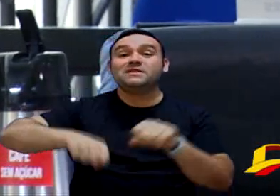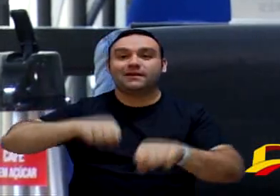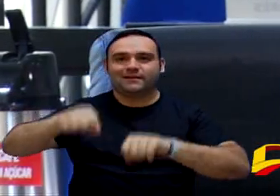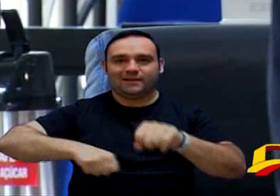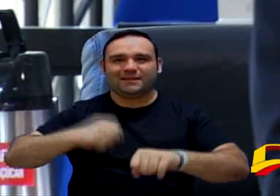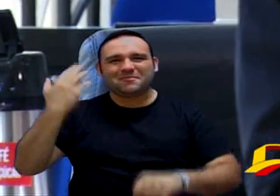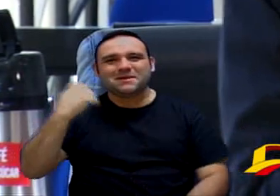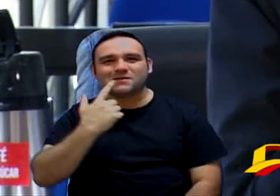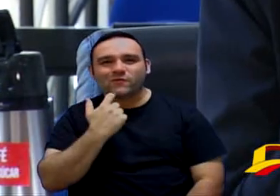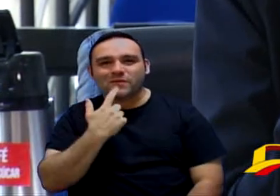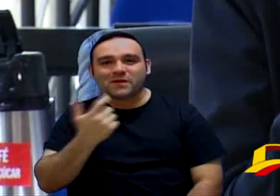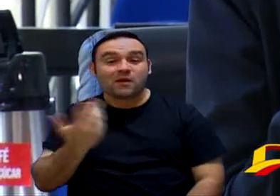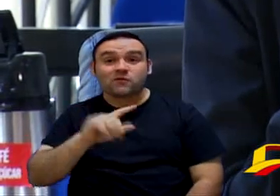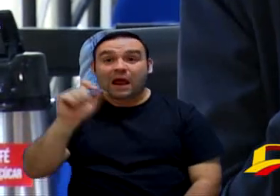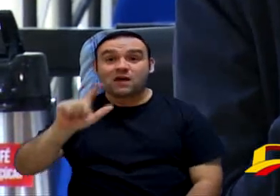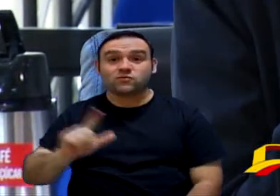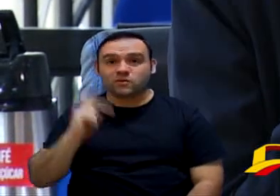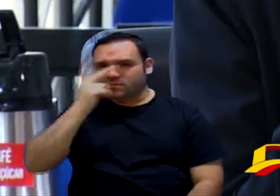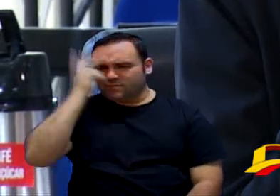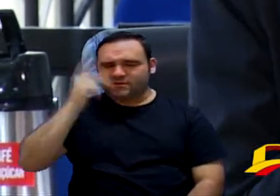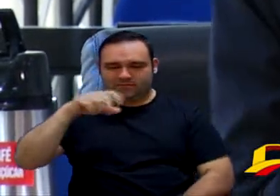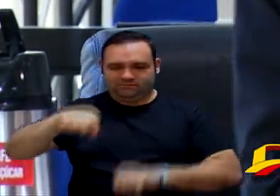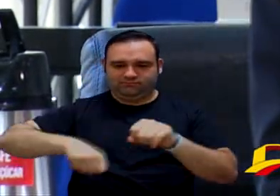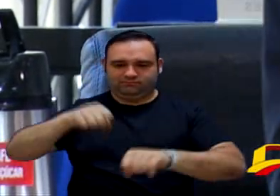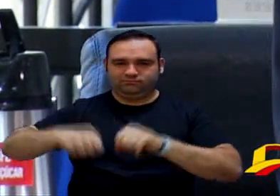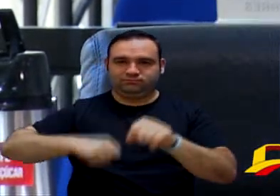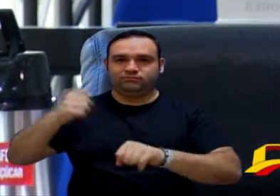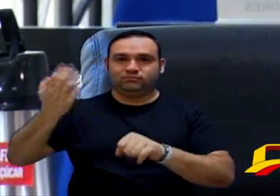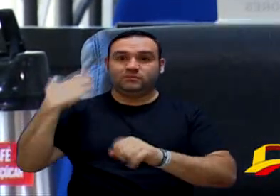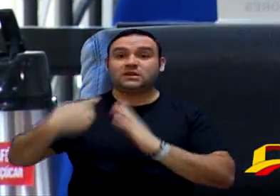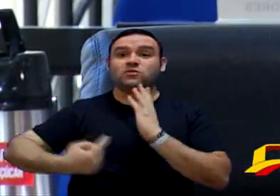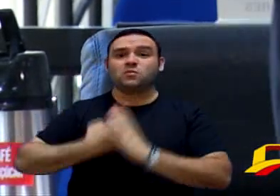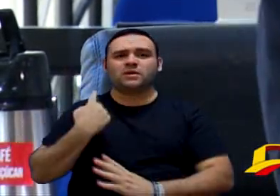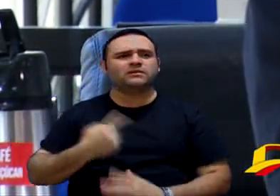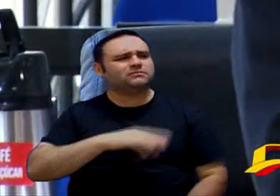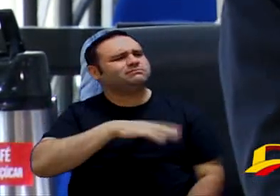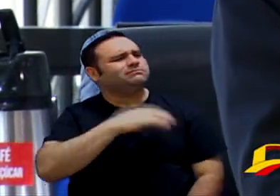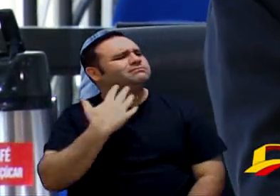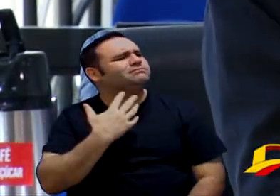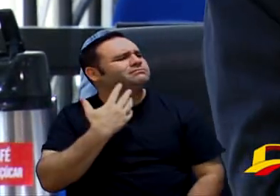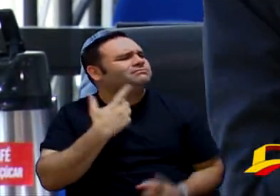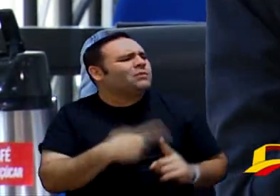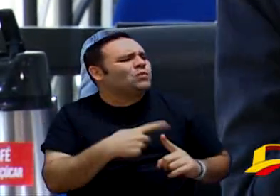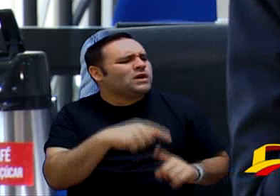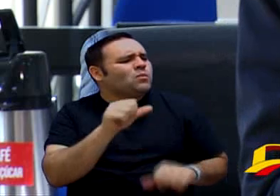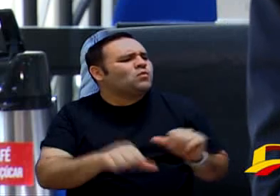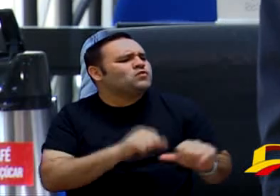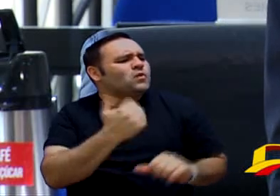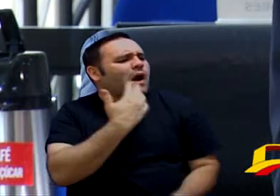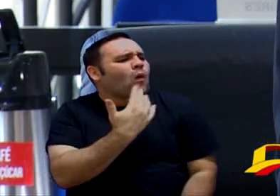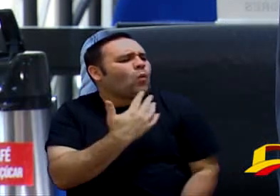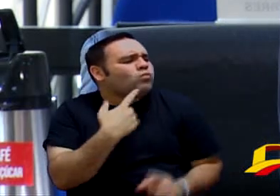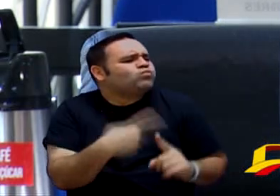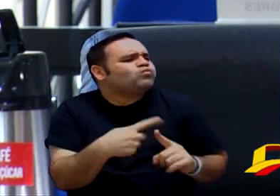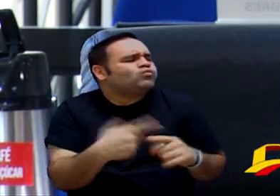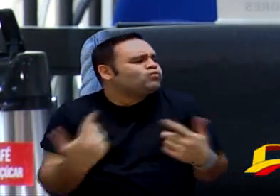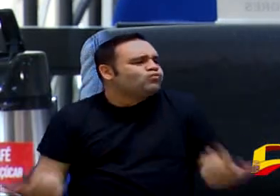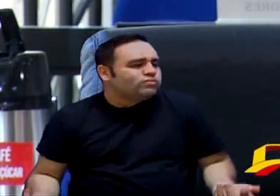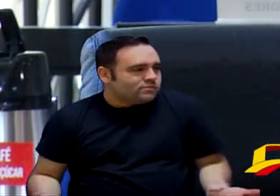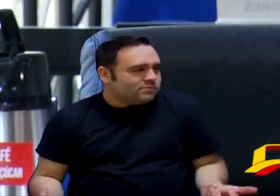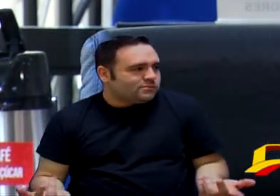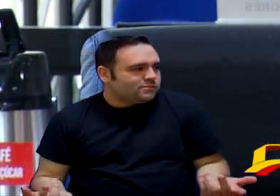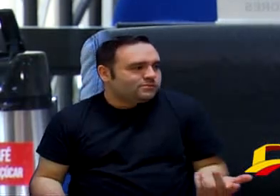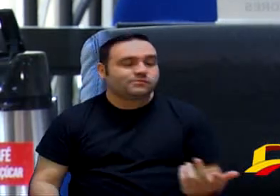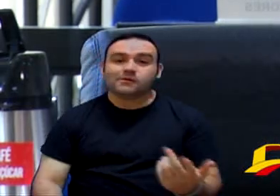vários ciclistas nos perguntaram no mandato falou Fernanda Mas por que vai mudar de cor tá